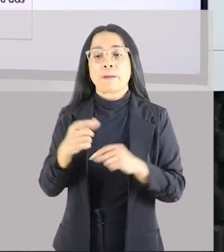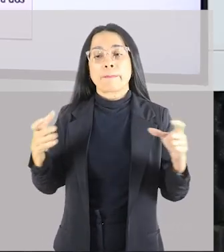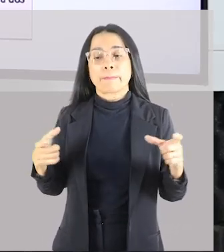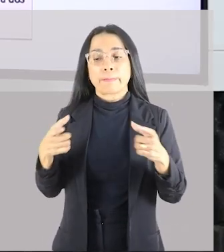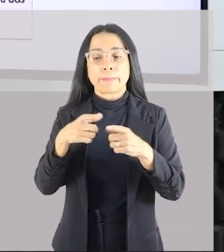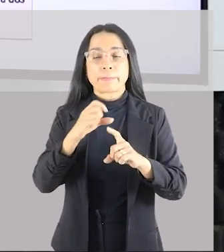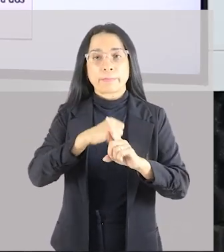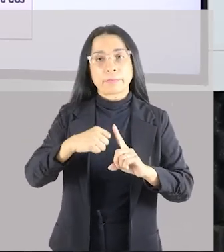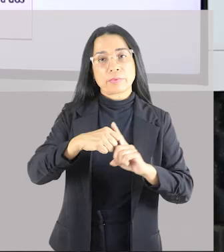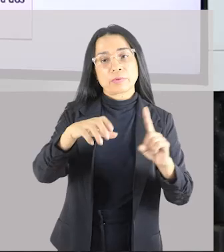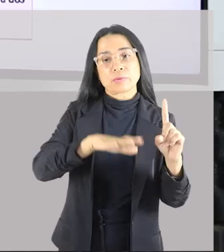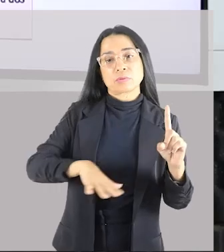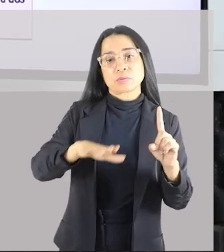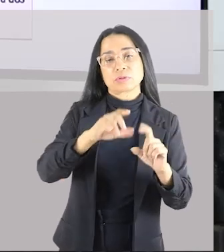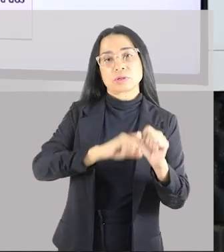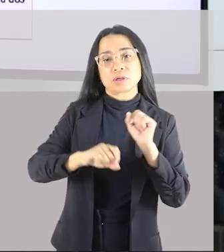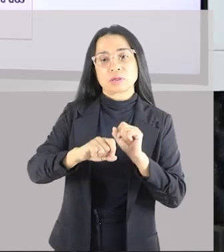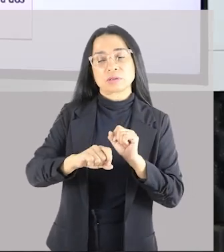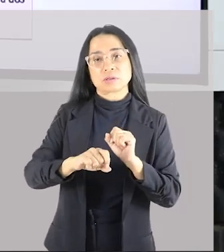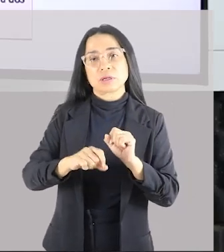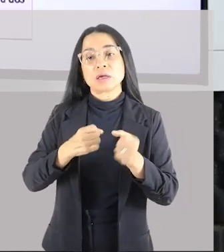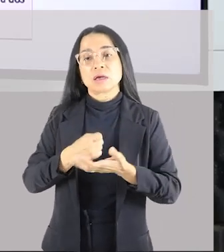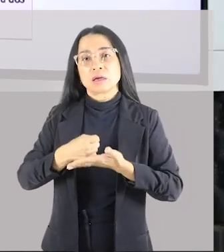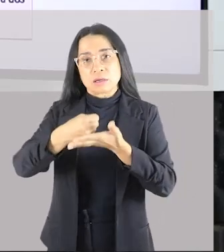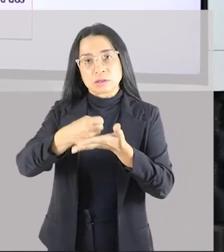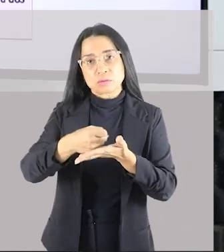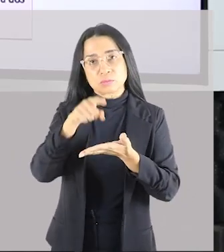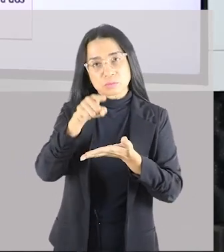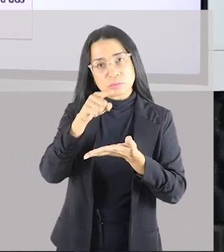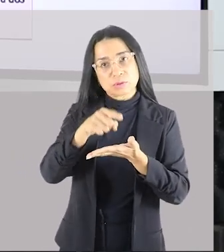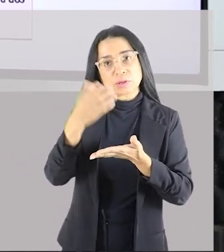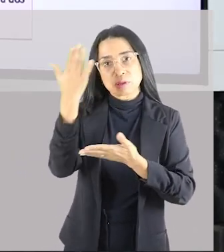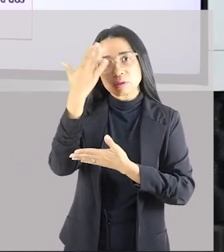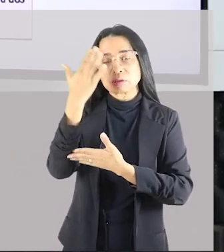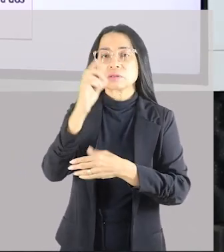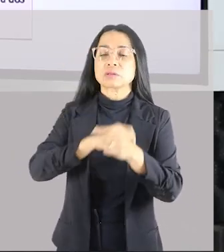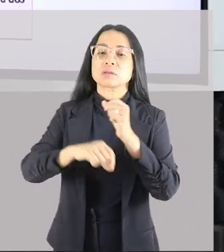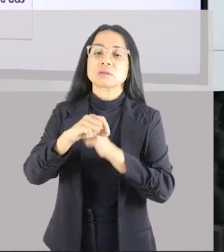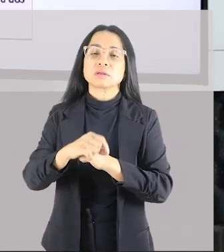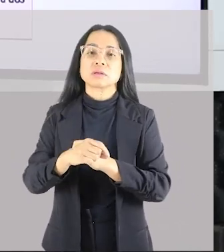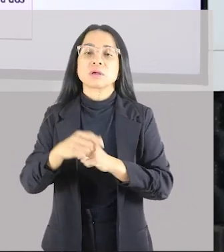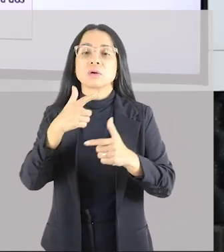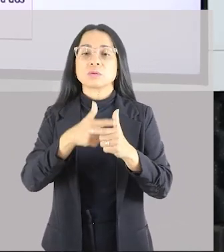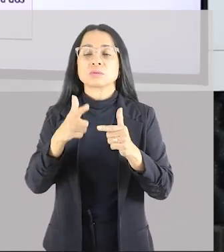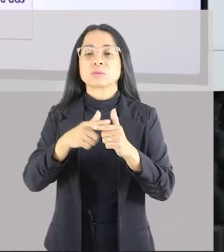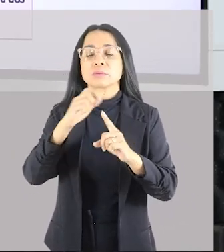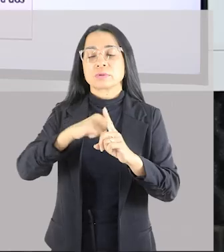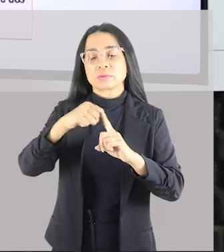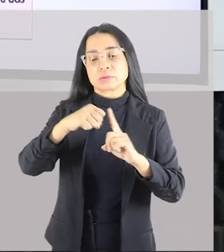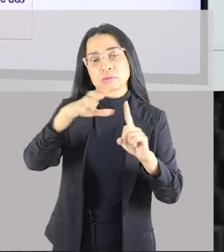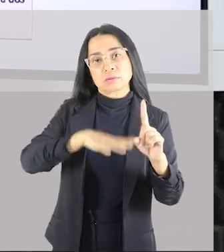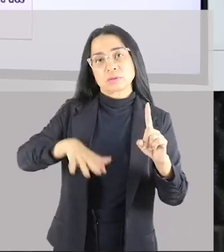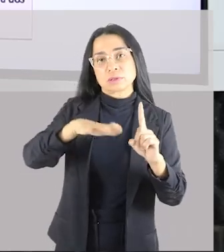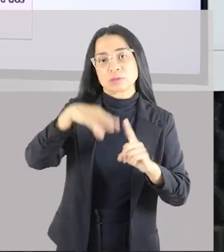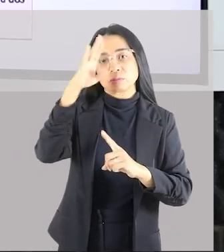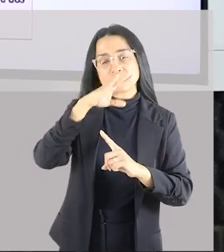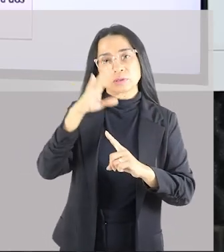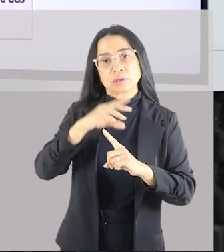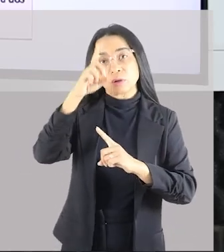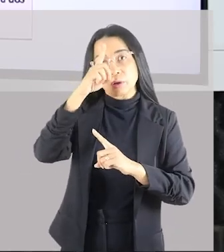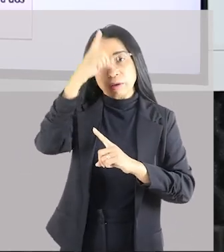minorias sociais, isso vai ajudar você a entender os problemas sociais do Brasil, a criar e